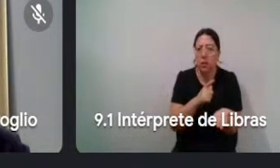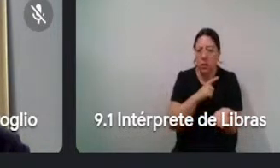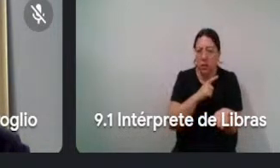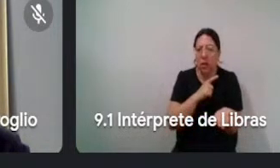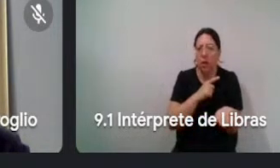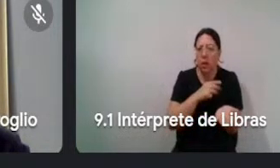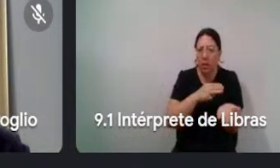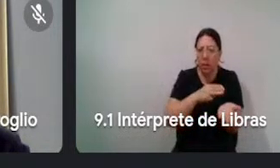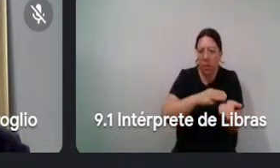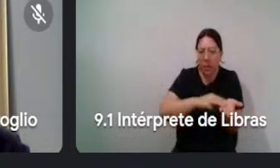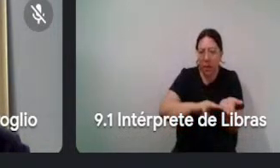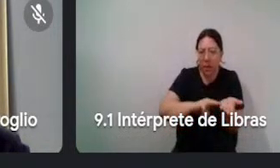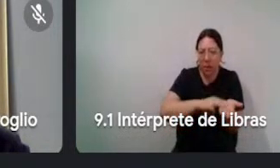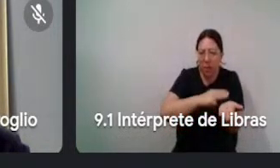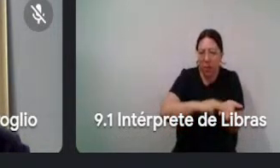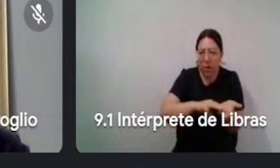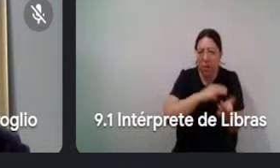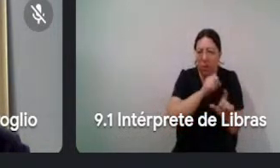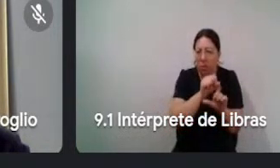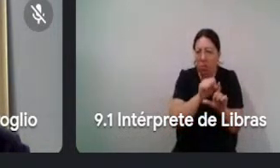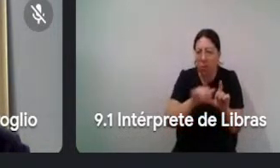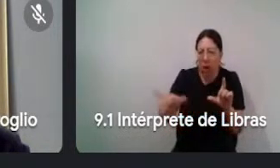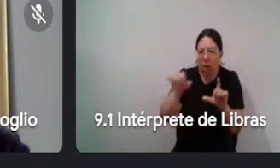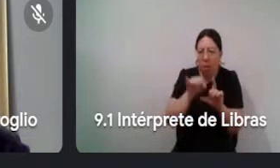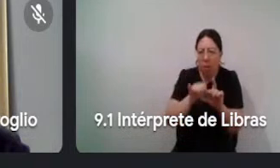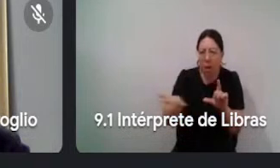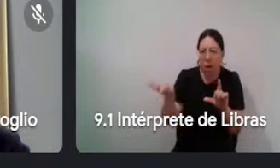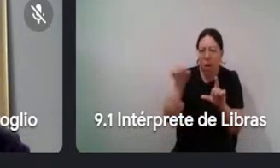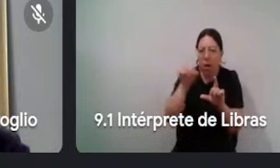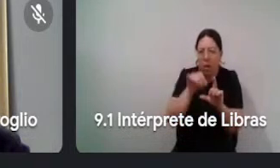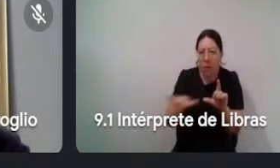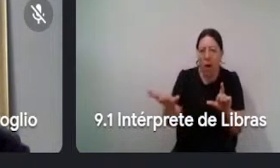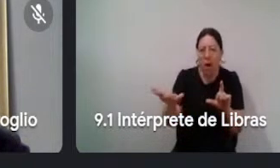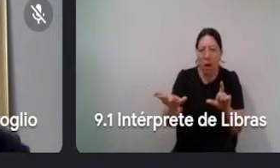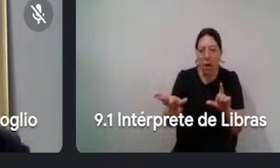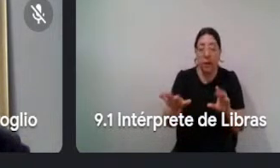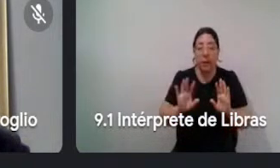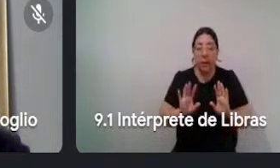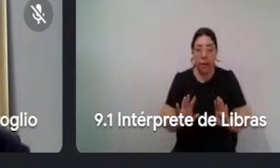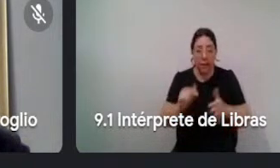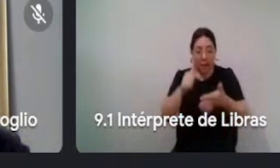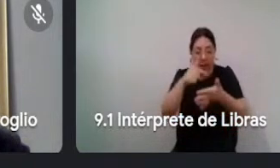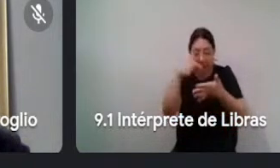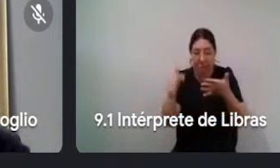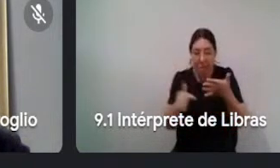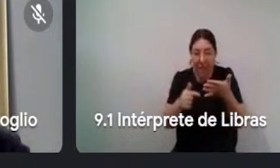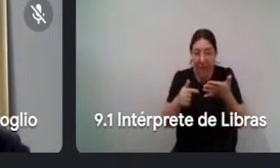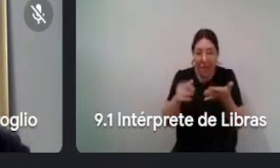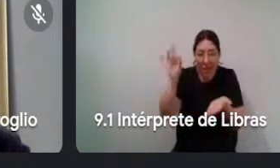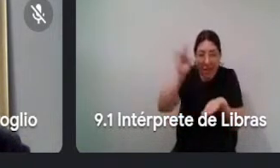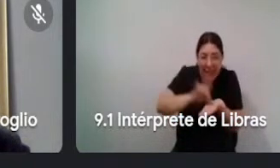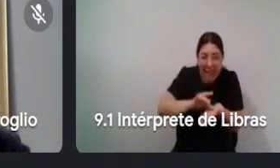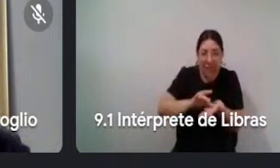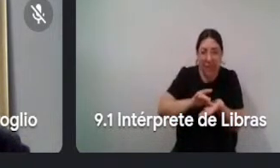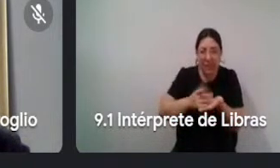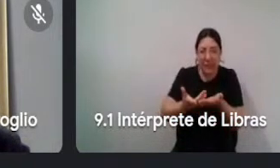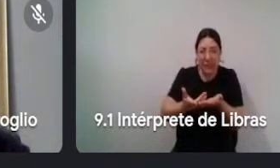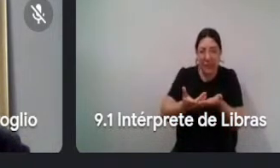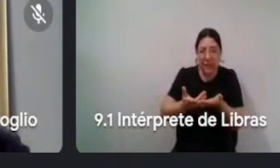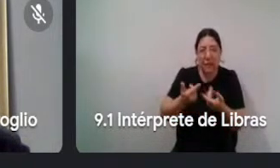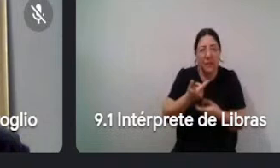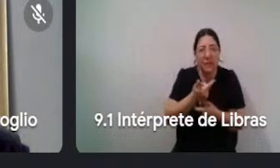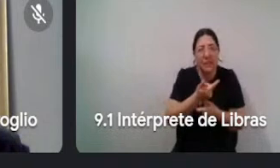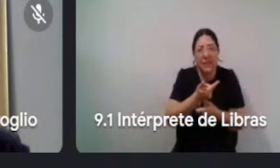recorrente. Assim, sem a presença de elementos concretos da alegada viralização, não